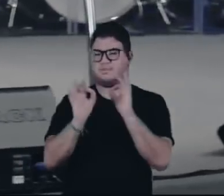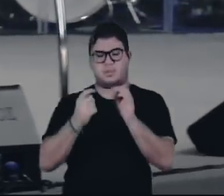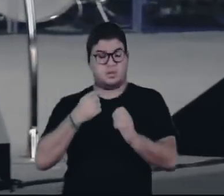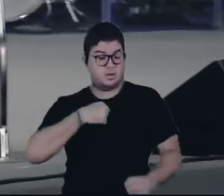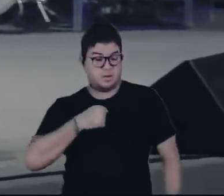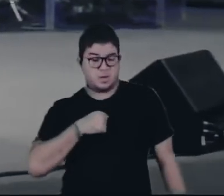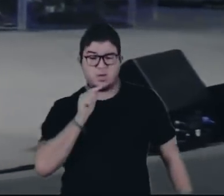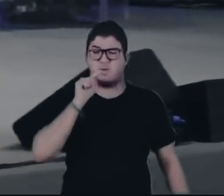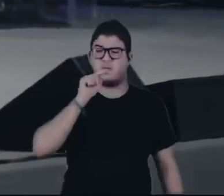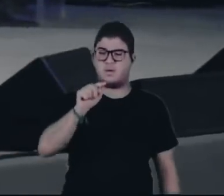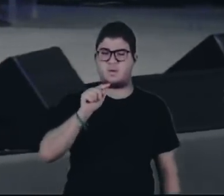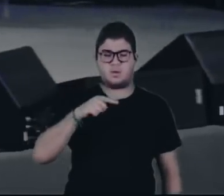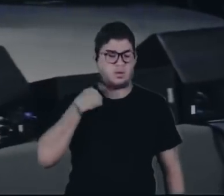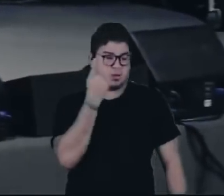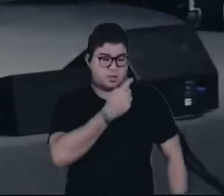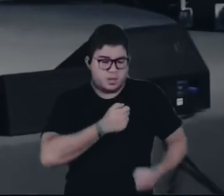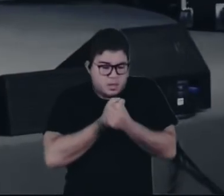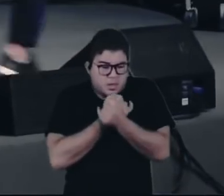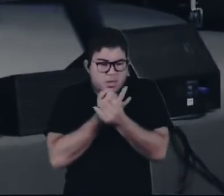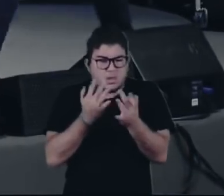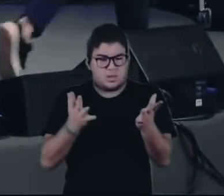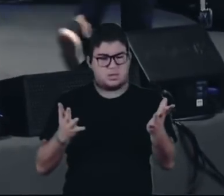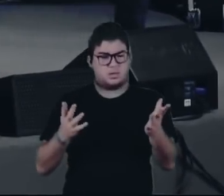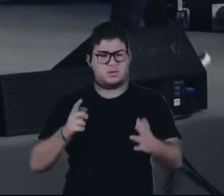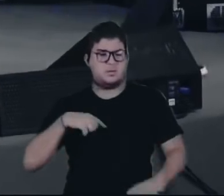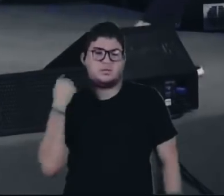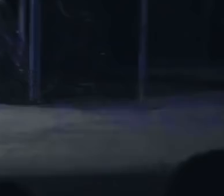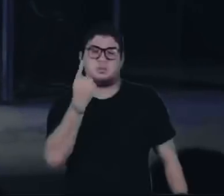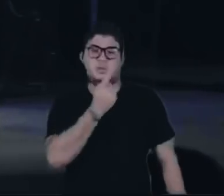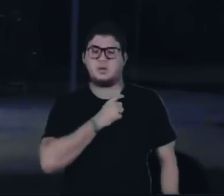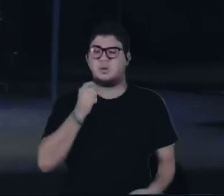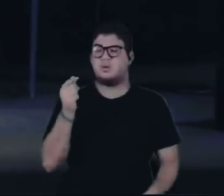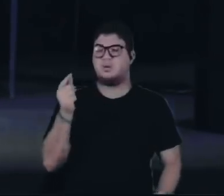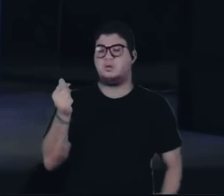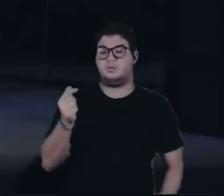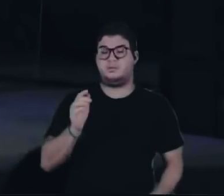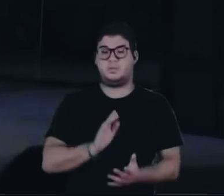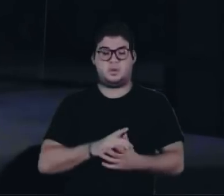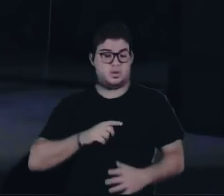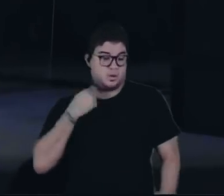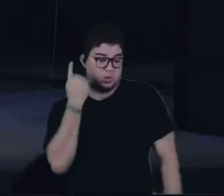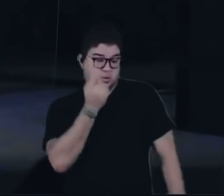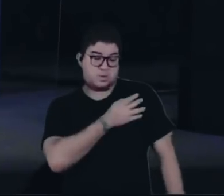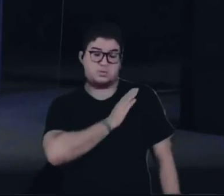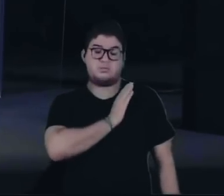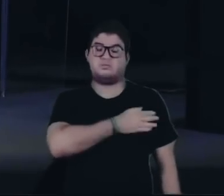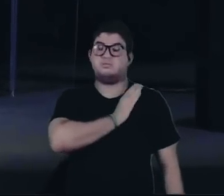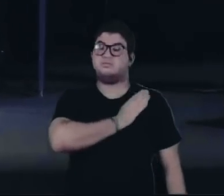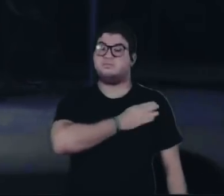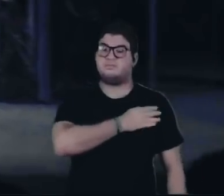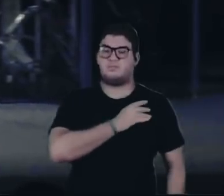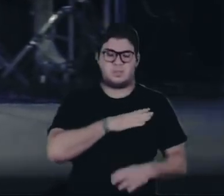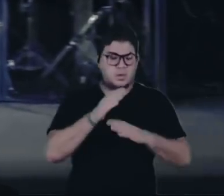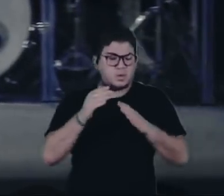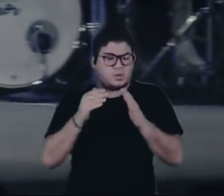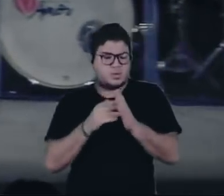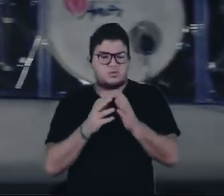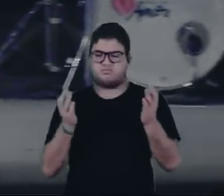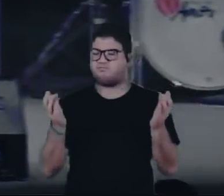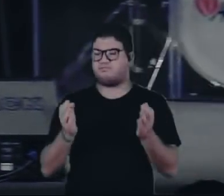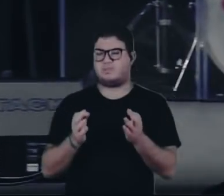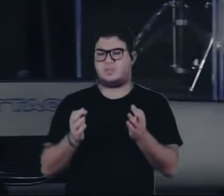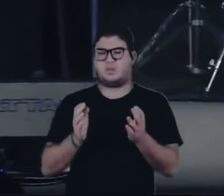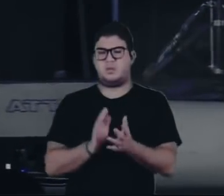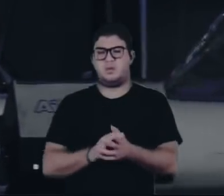foi você, foi a nossa doação, foram os nossos recursos. Ei, é o nosso coração. Tudo vai ficar, a gente